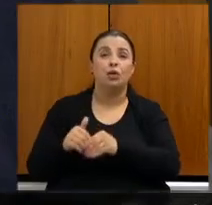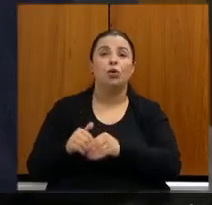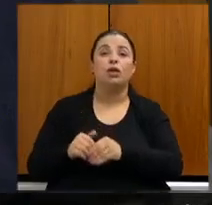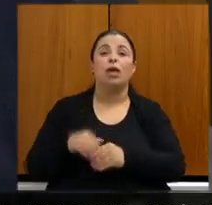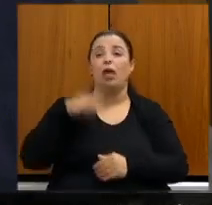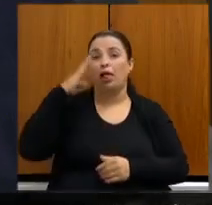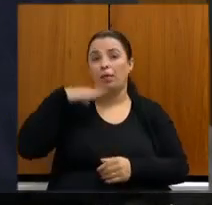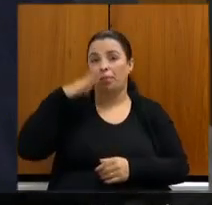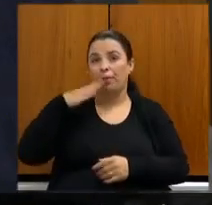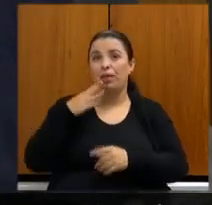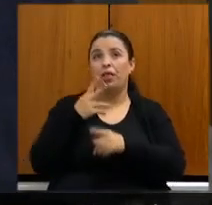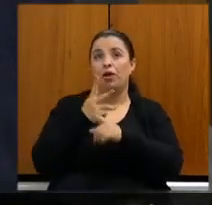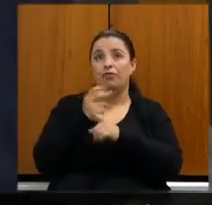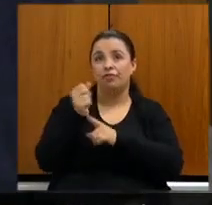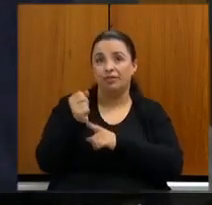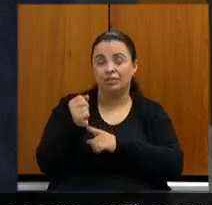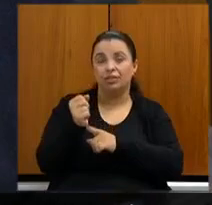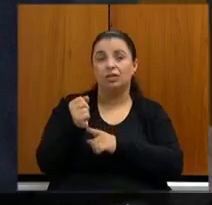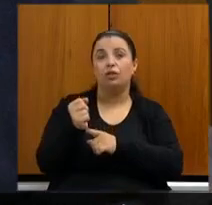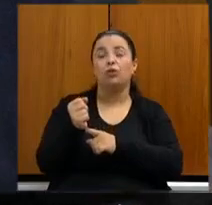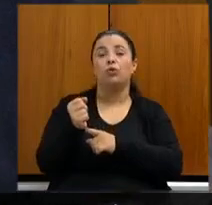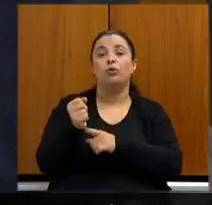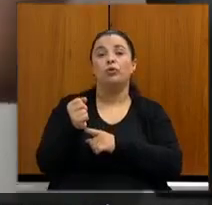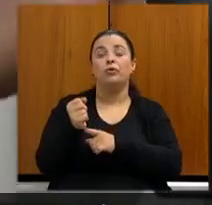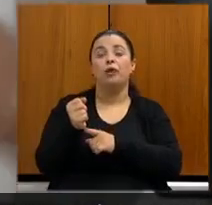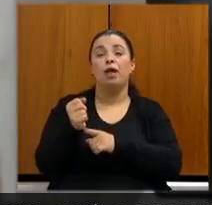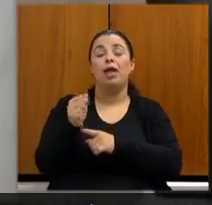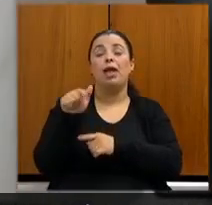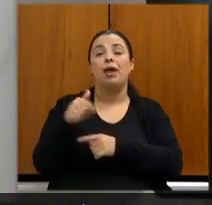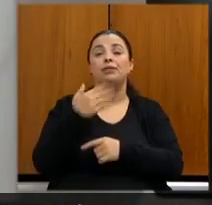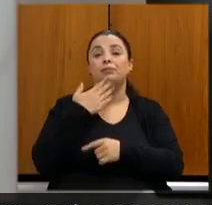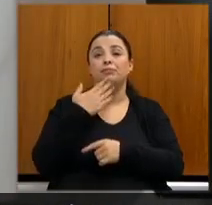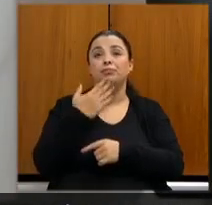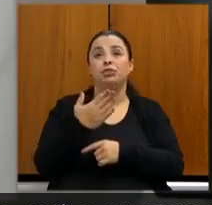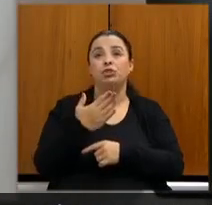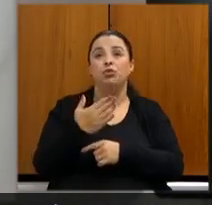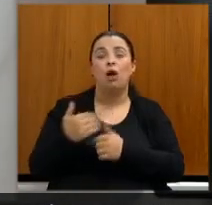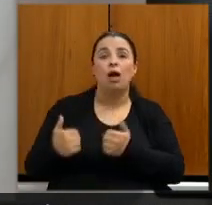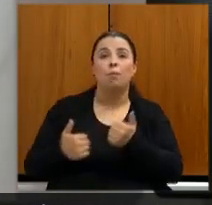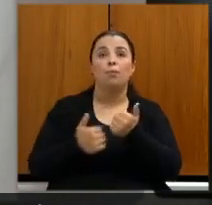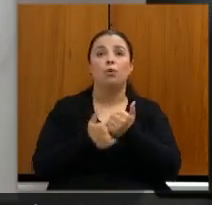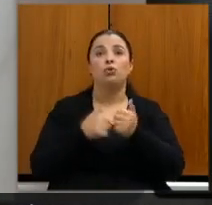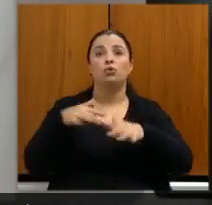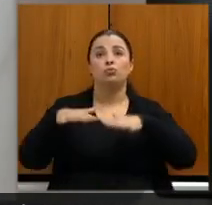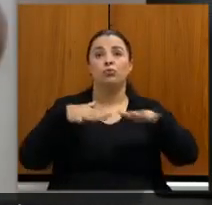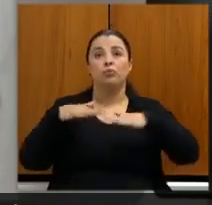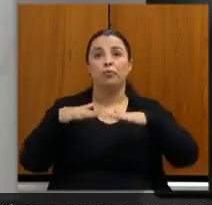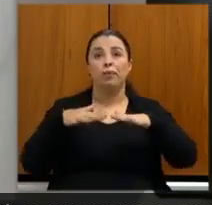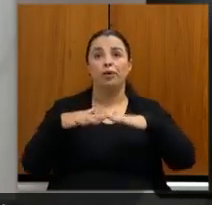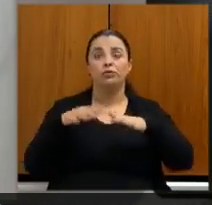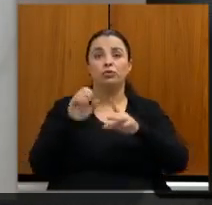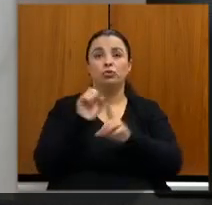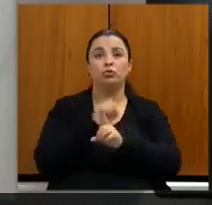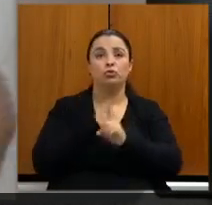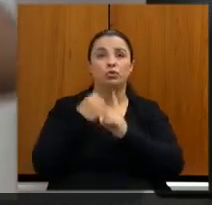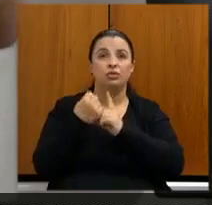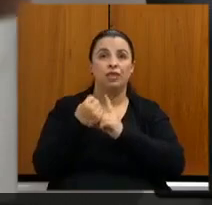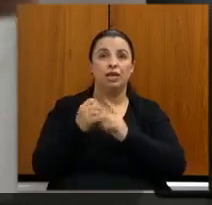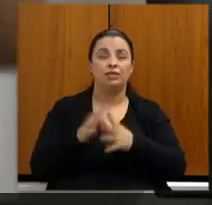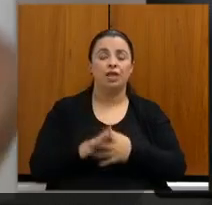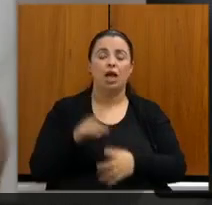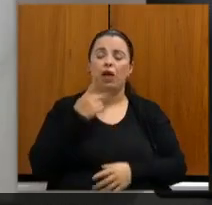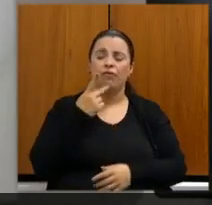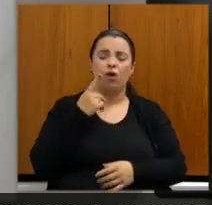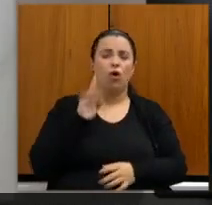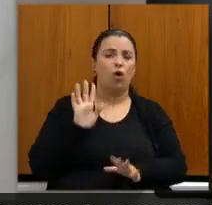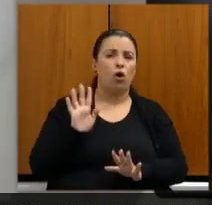de Minas aí veio Fernando Pimentel do PT pedindo apoio dos movimentos sociais nossas falando olha o apoio não vai